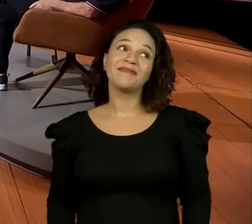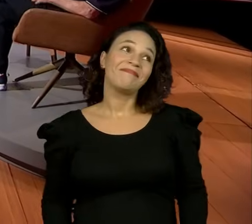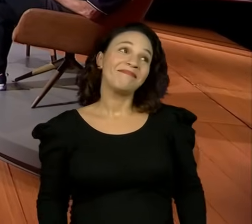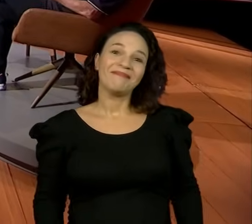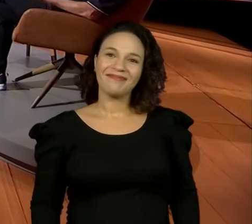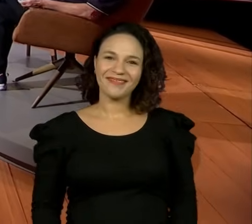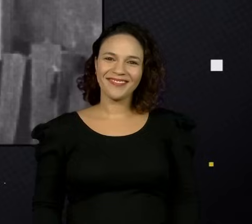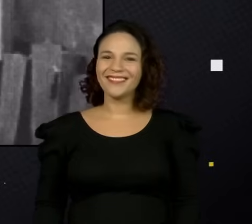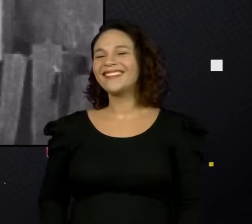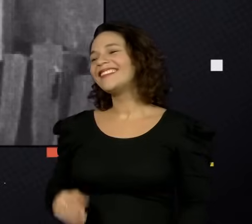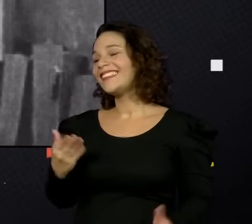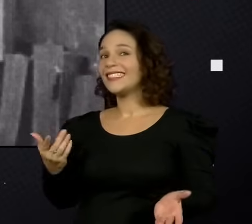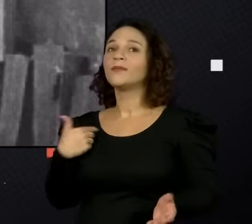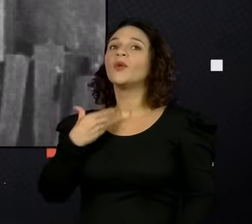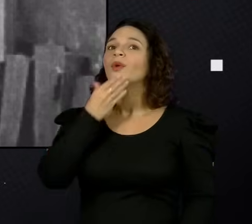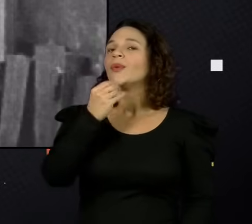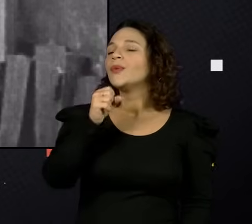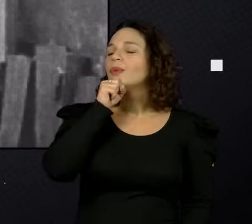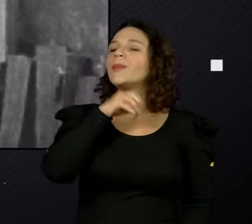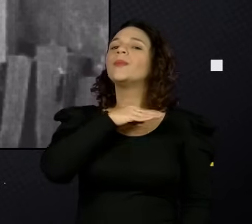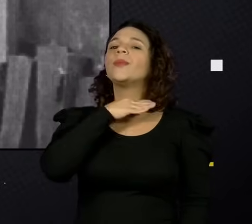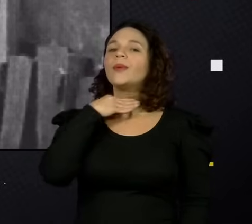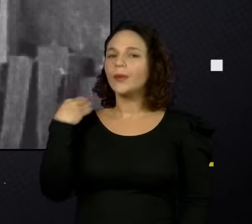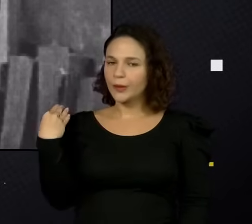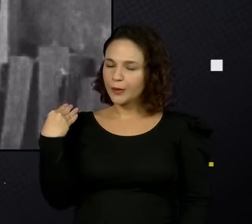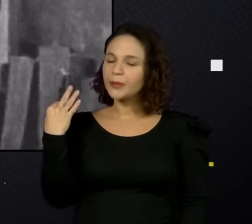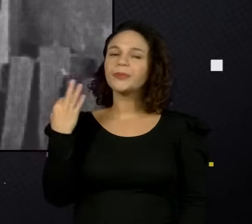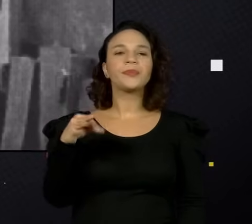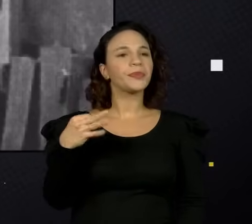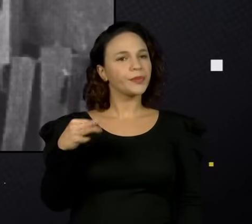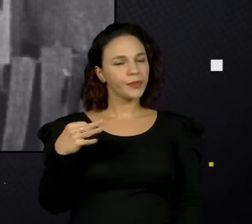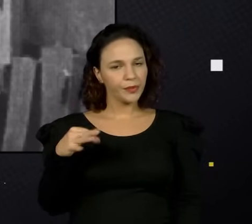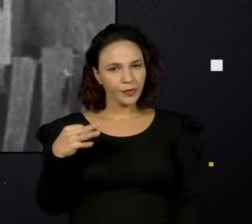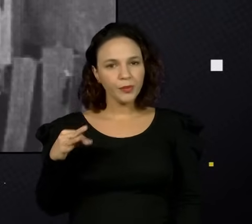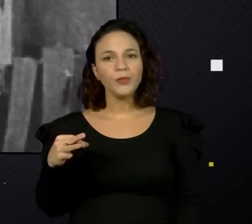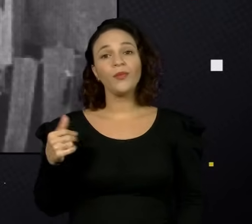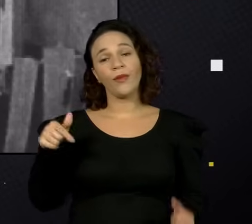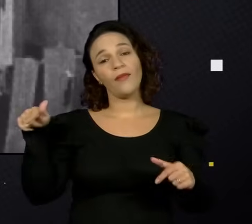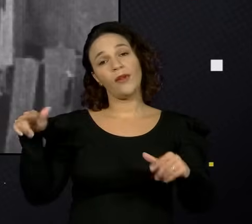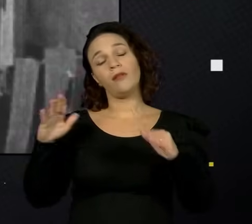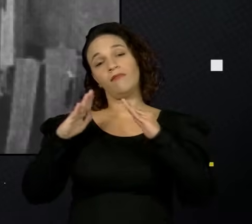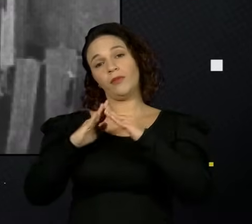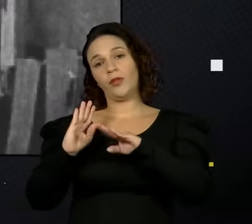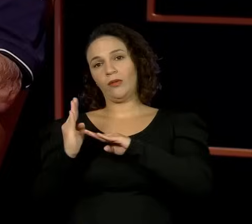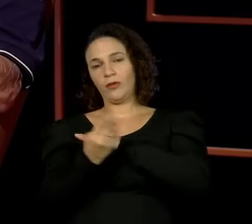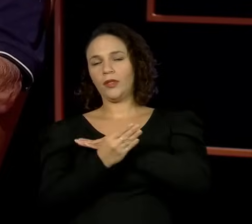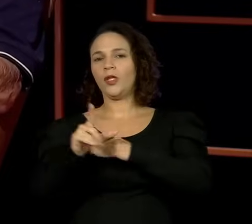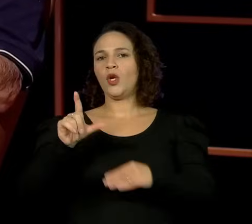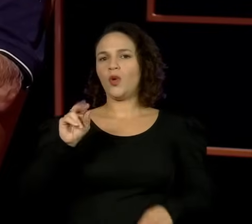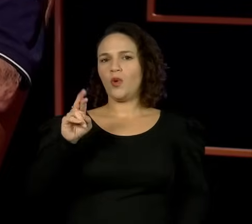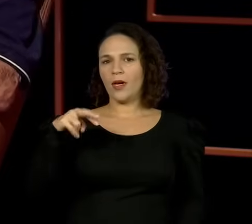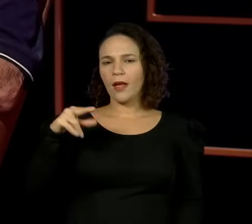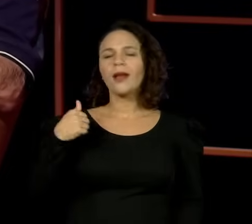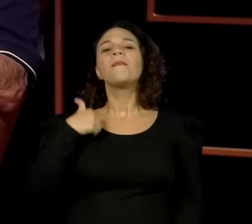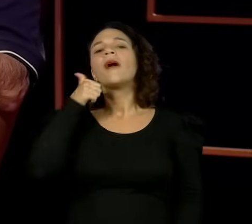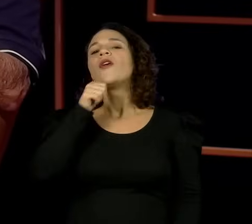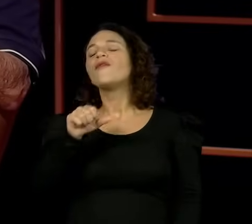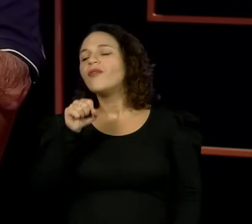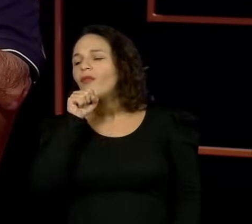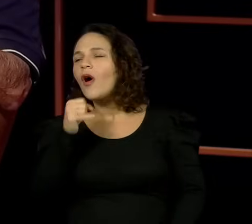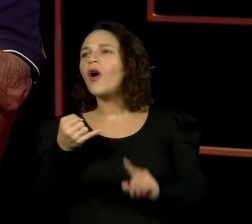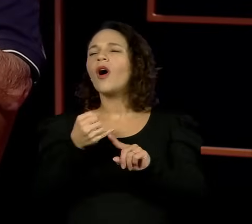Meu avô tinha morrido e estava aqui na Alameda Lorena, minha avó, minha tia